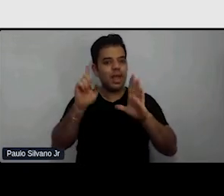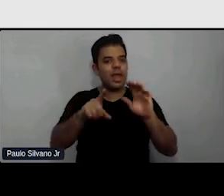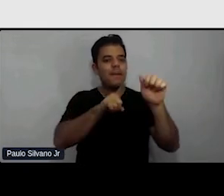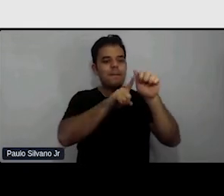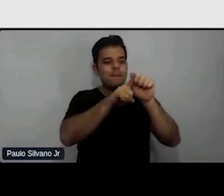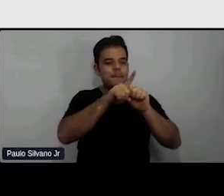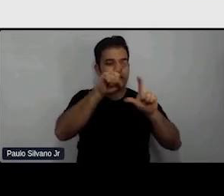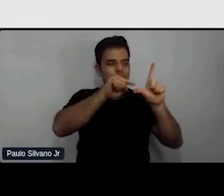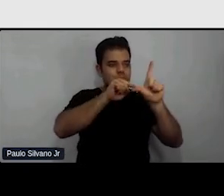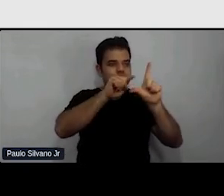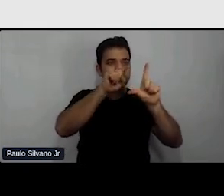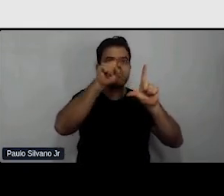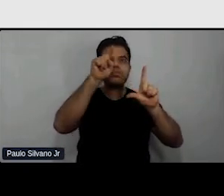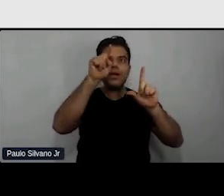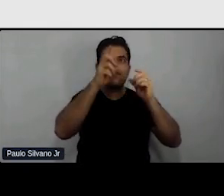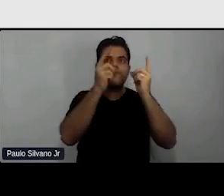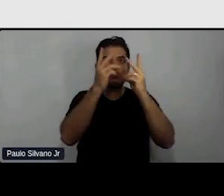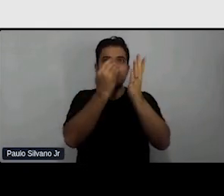venda.